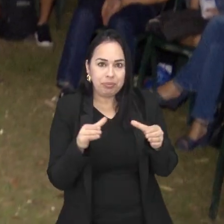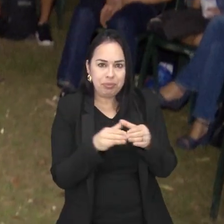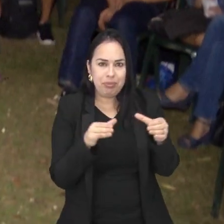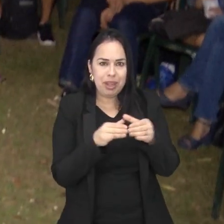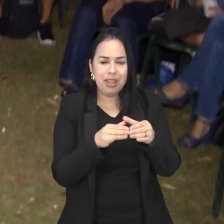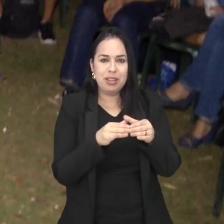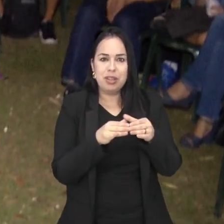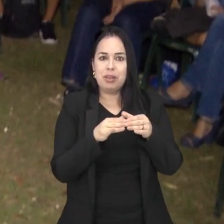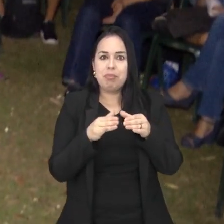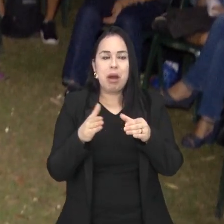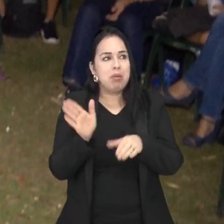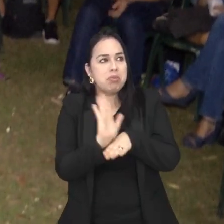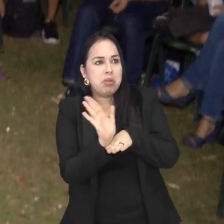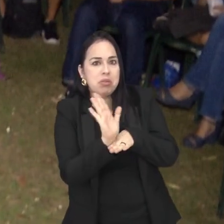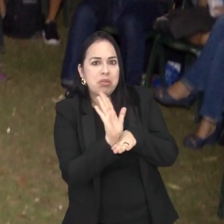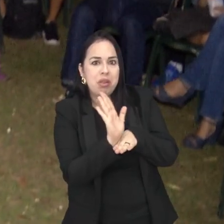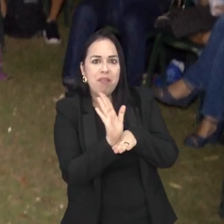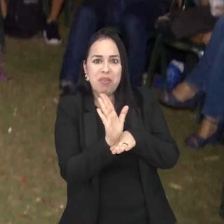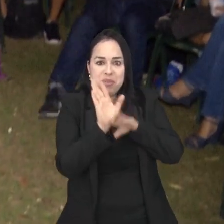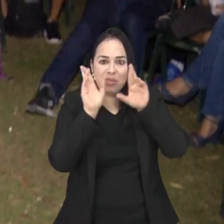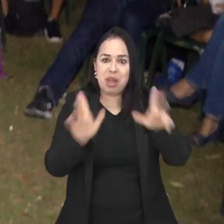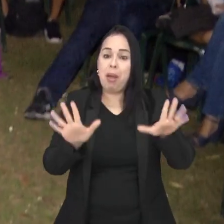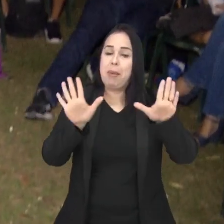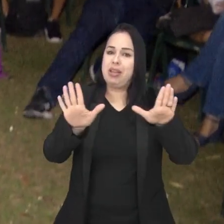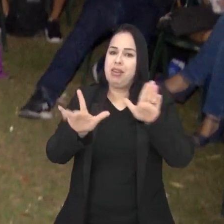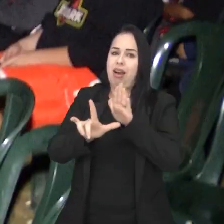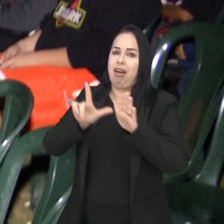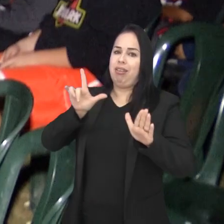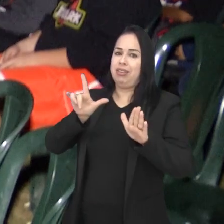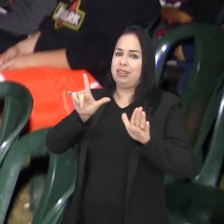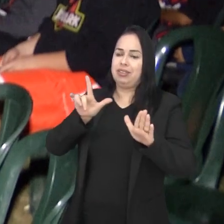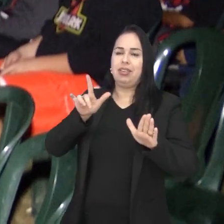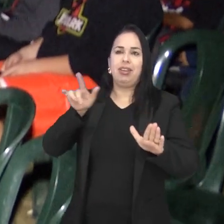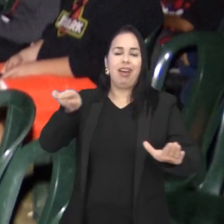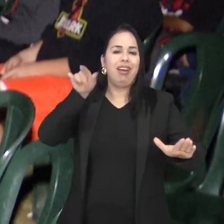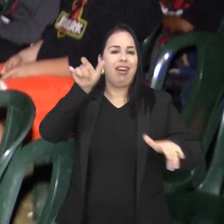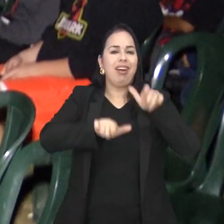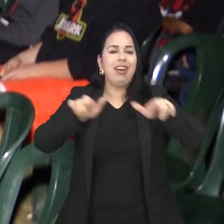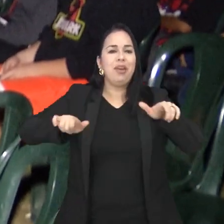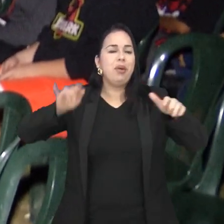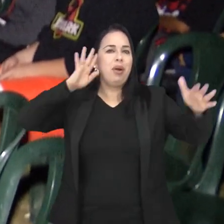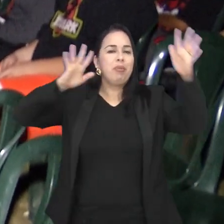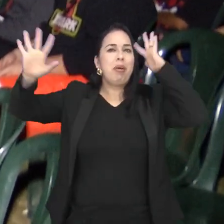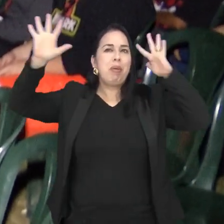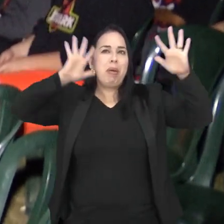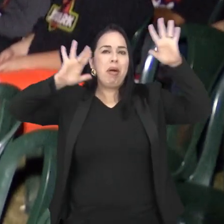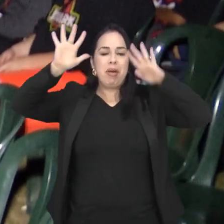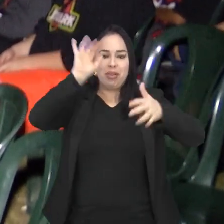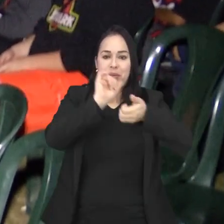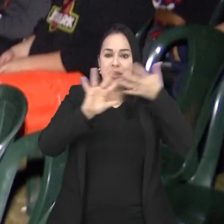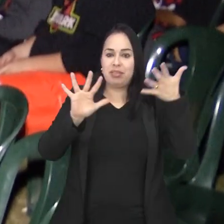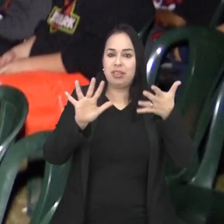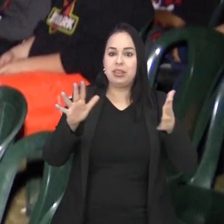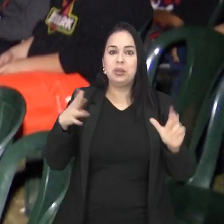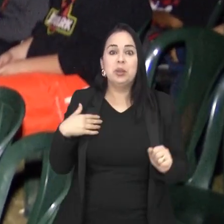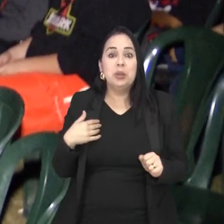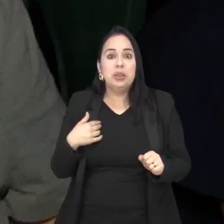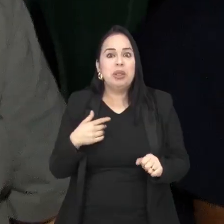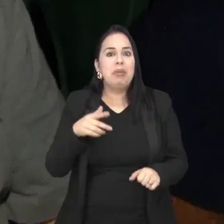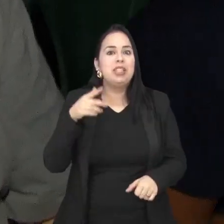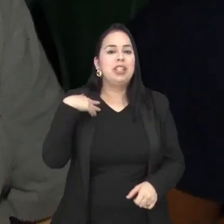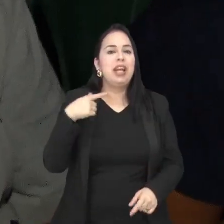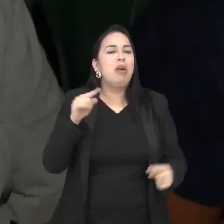Essa turma se reuniu para uma viagem diferente. Mas antes de decolar, a imaginação foi para o